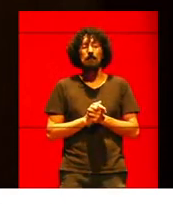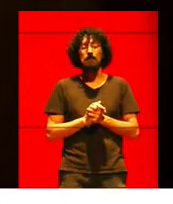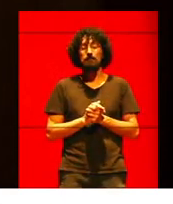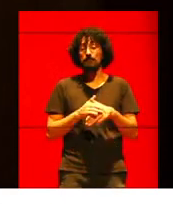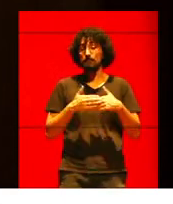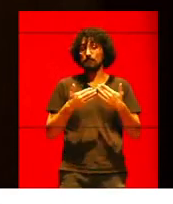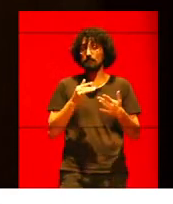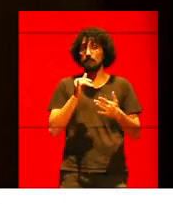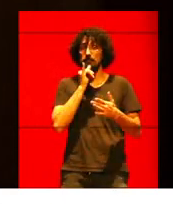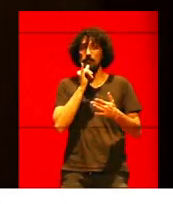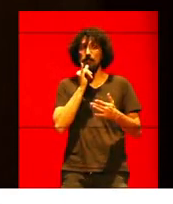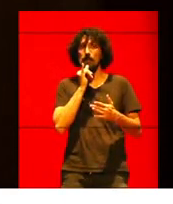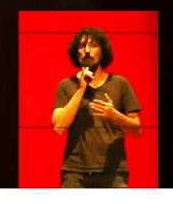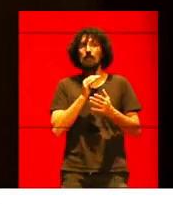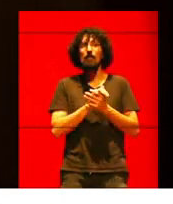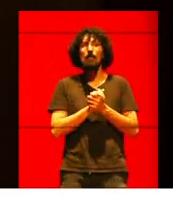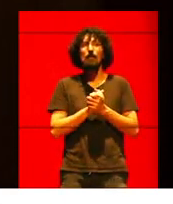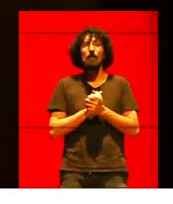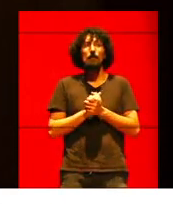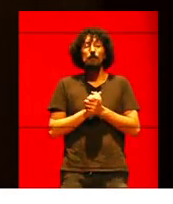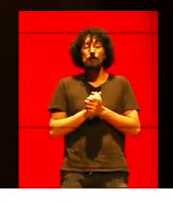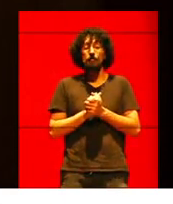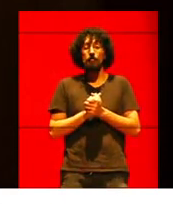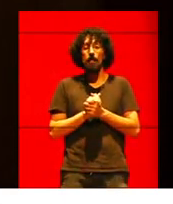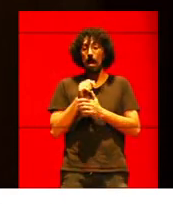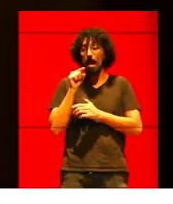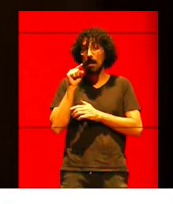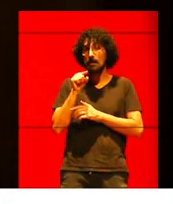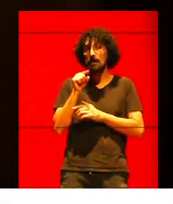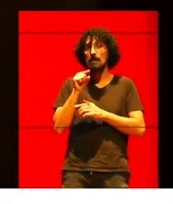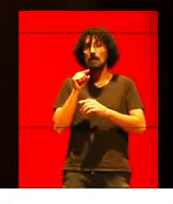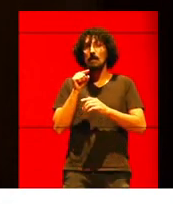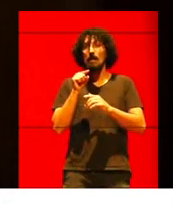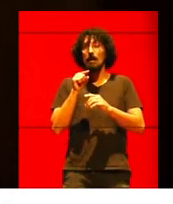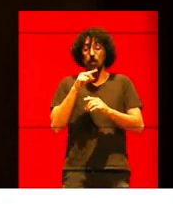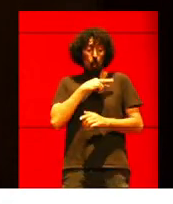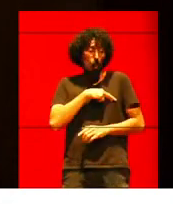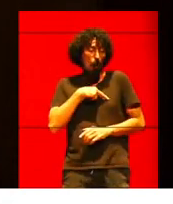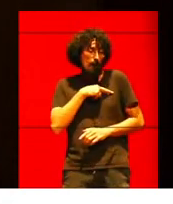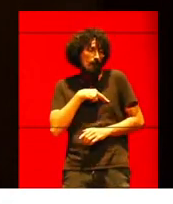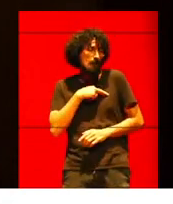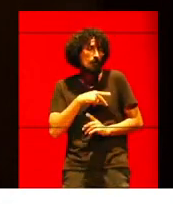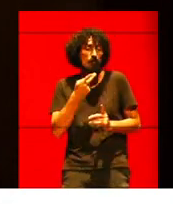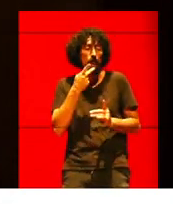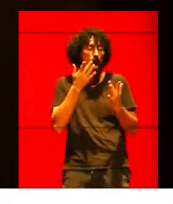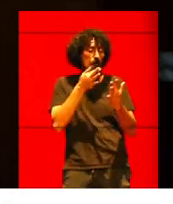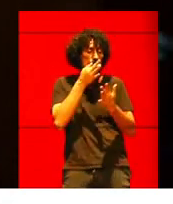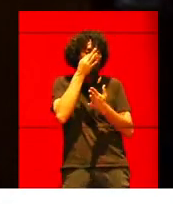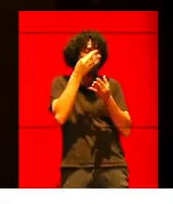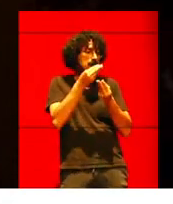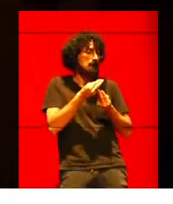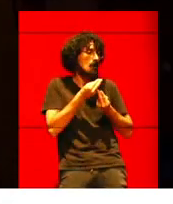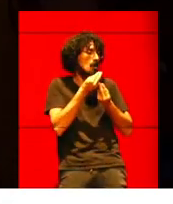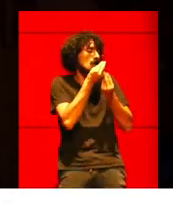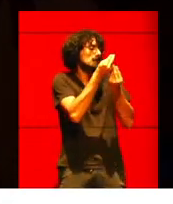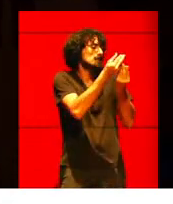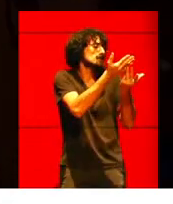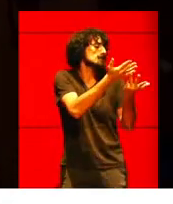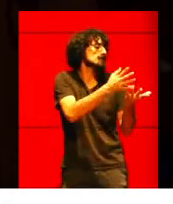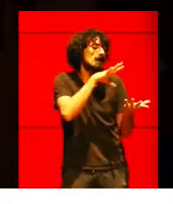flor. Parece com você. Tão linda feito você. Cheirosa feito você. Então tem